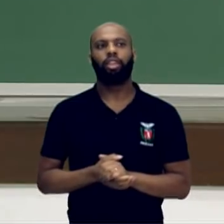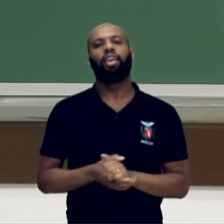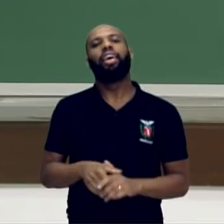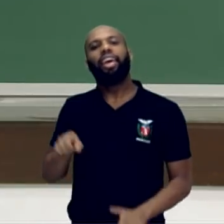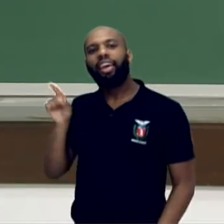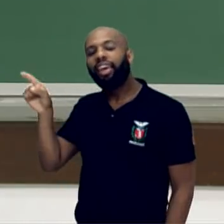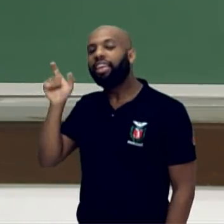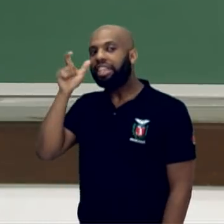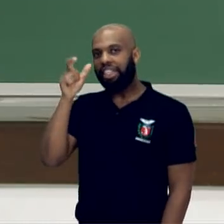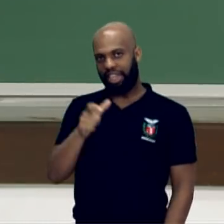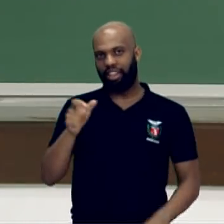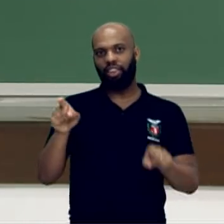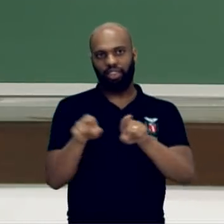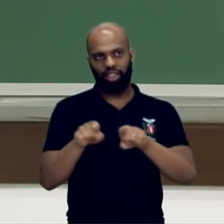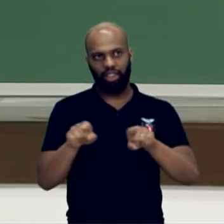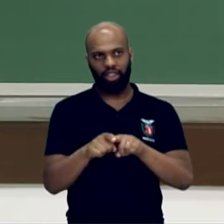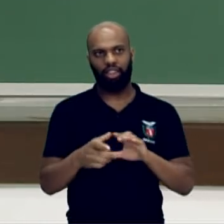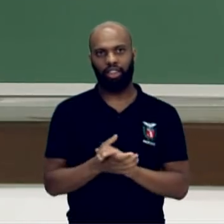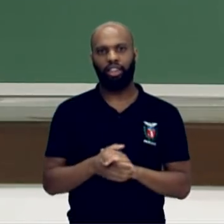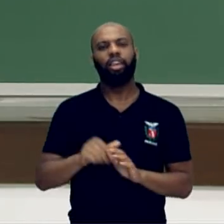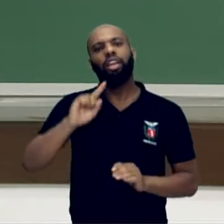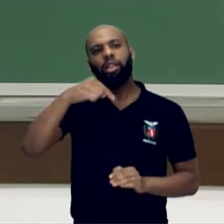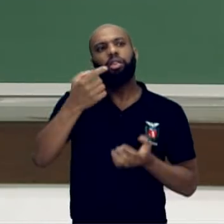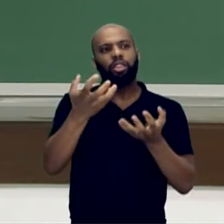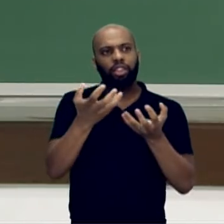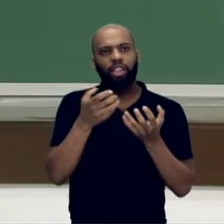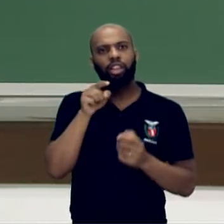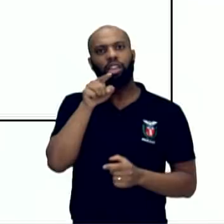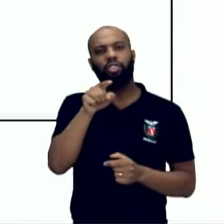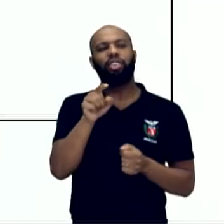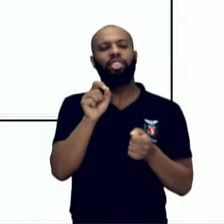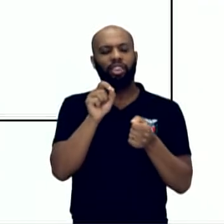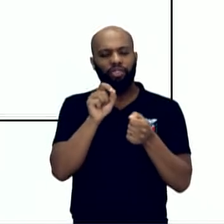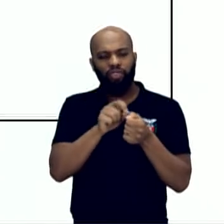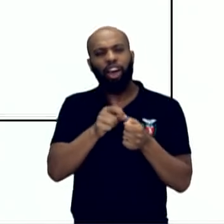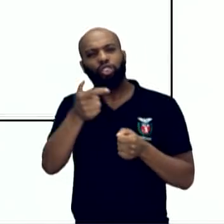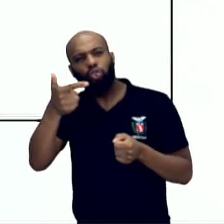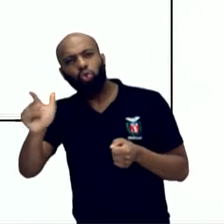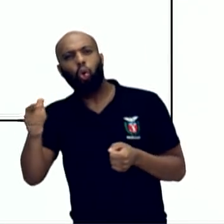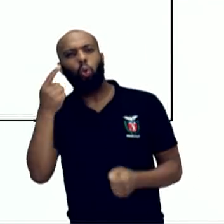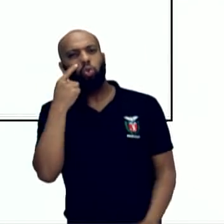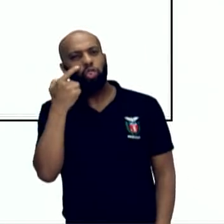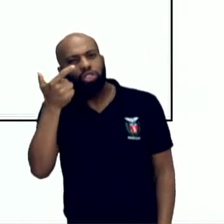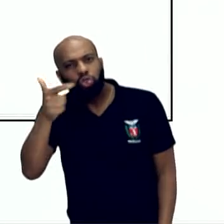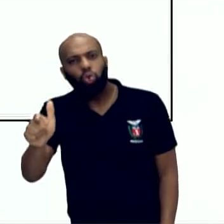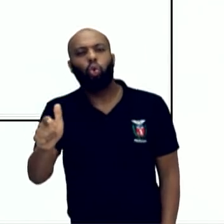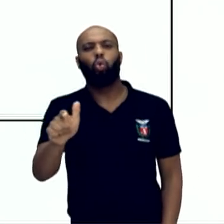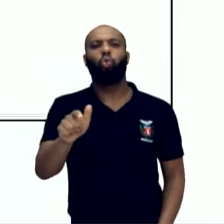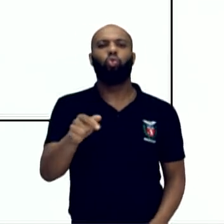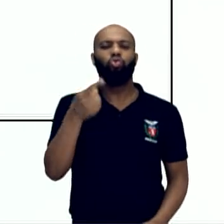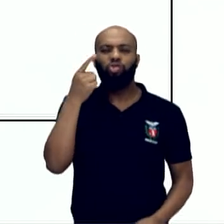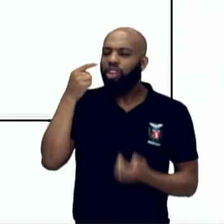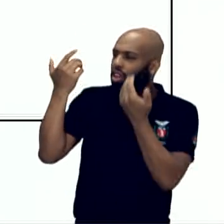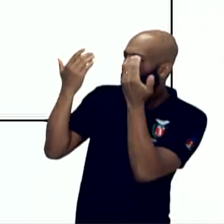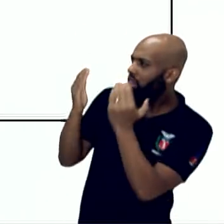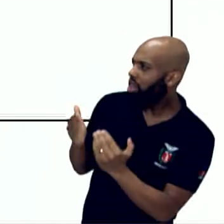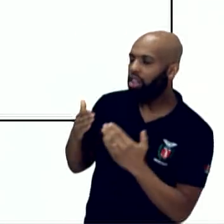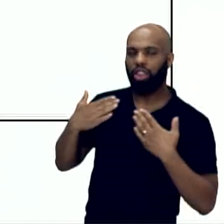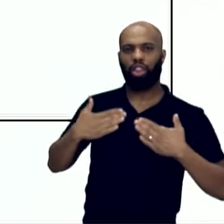é muito interessante. Depois eu quero que vocês revejam a aula e analisem ele bem com